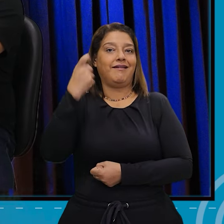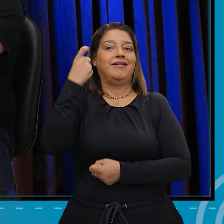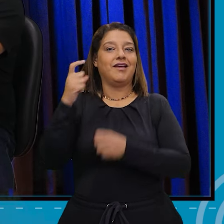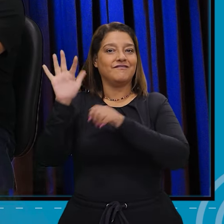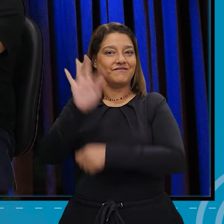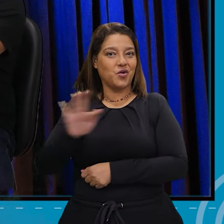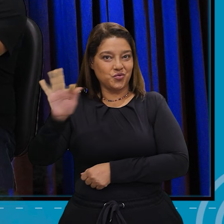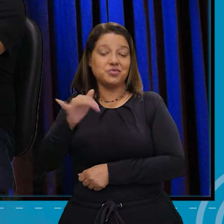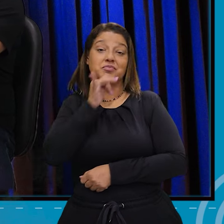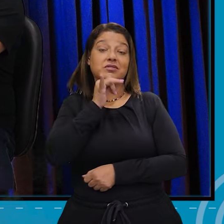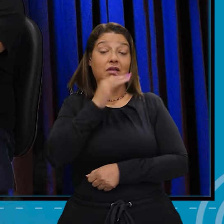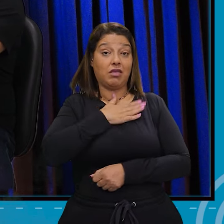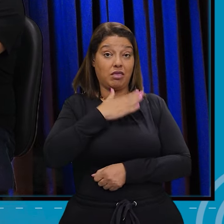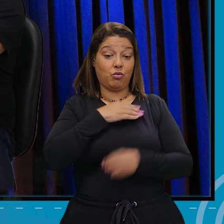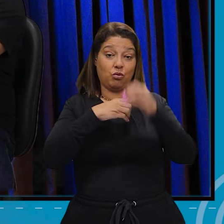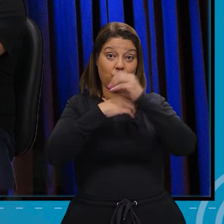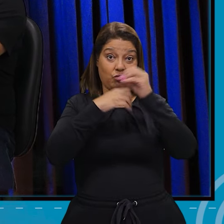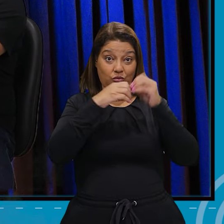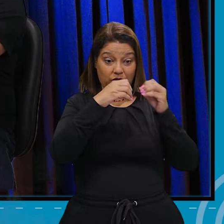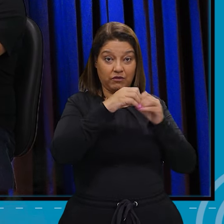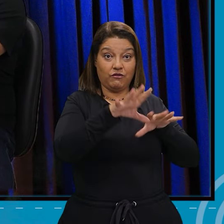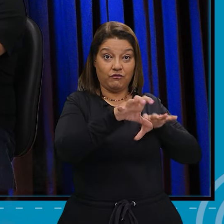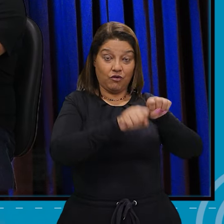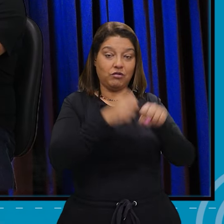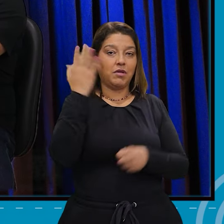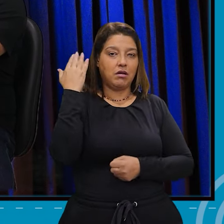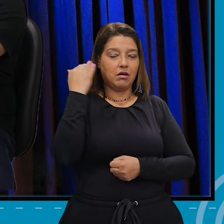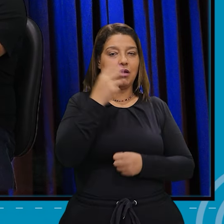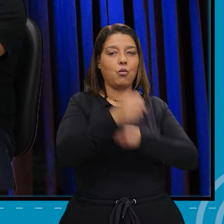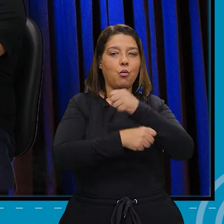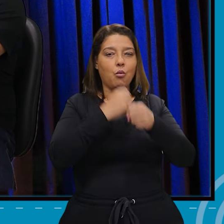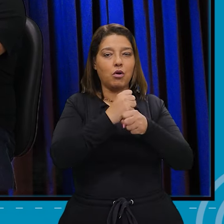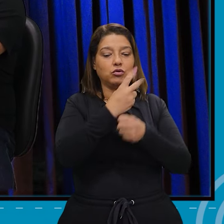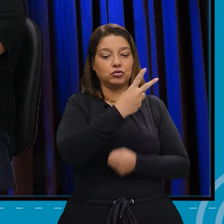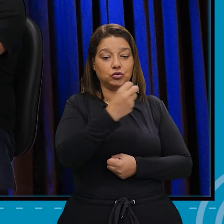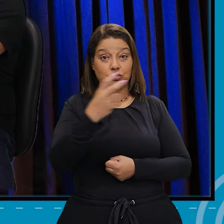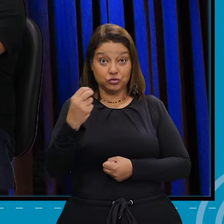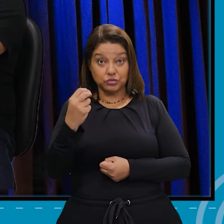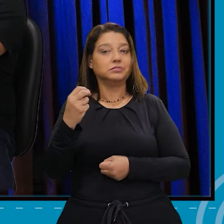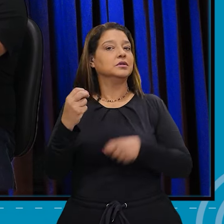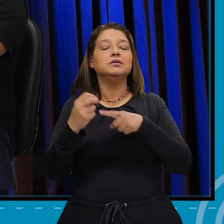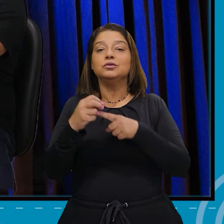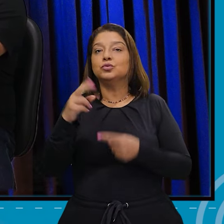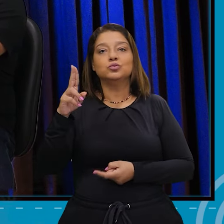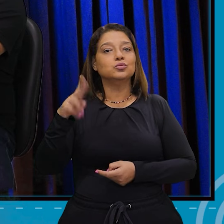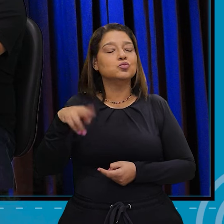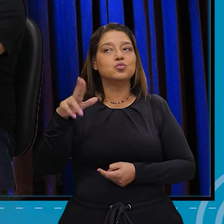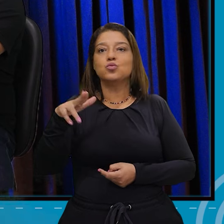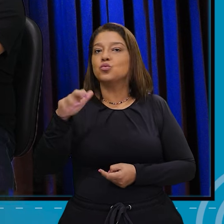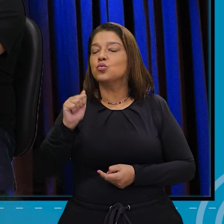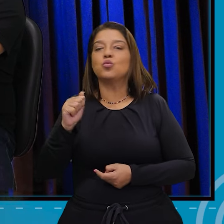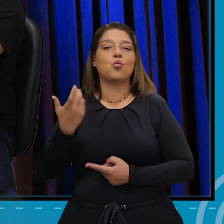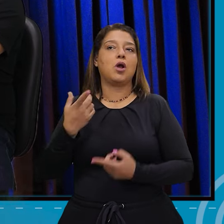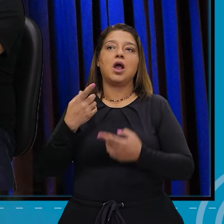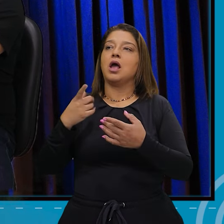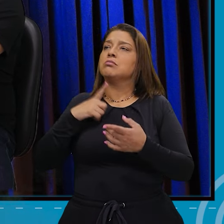Por exemplo, eu formei na Universidade Federal de Goiás em 2000 e nem perto disso,